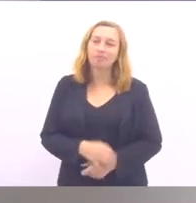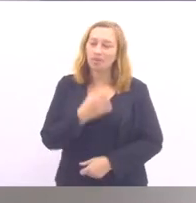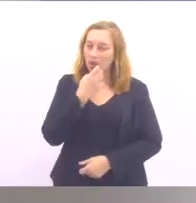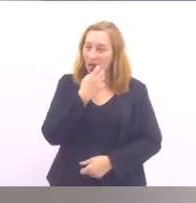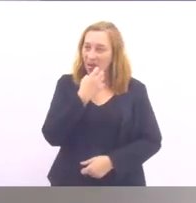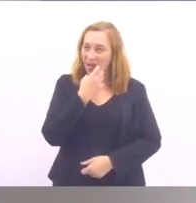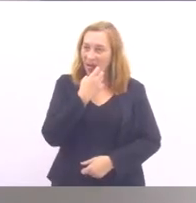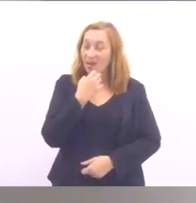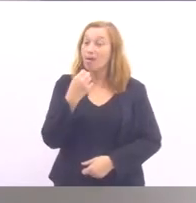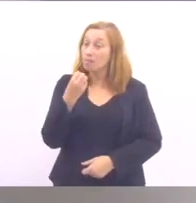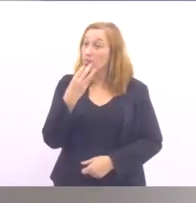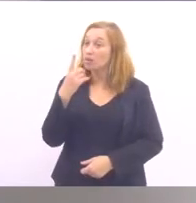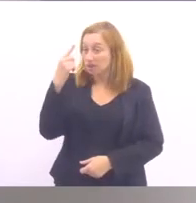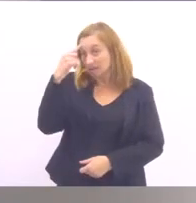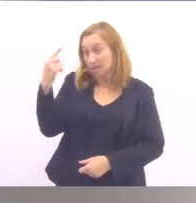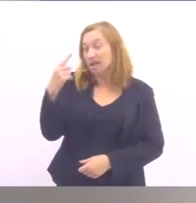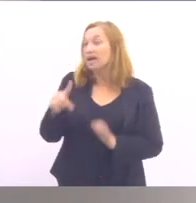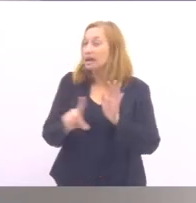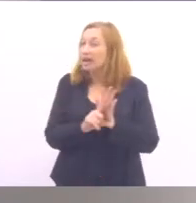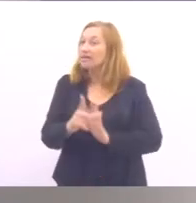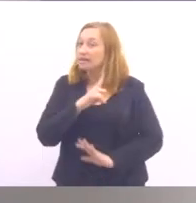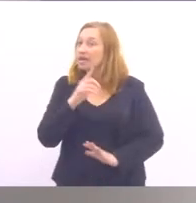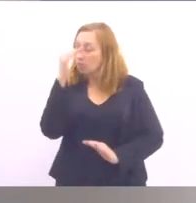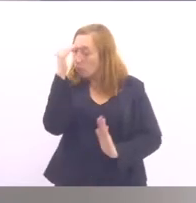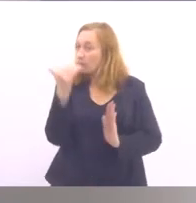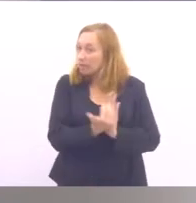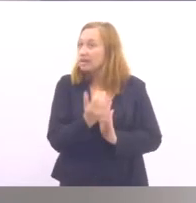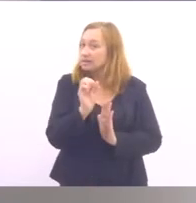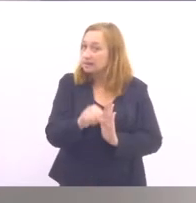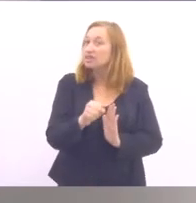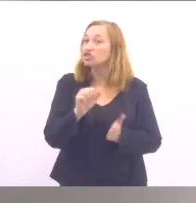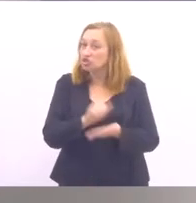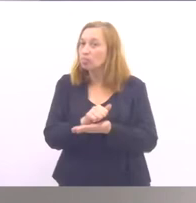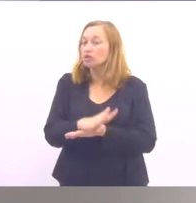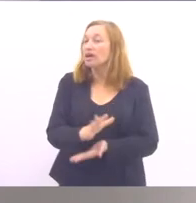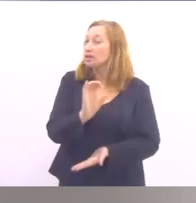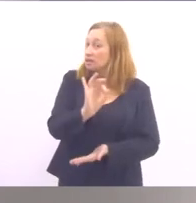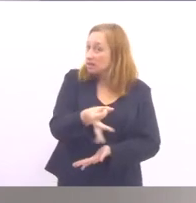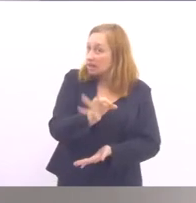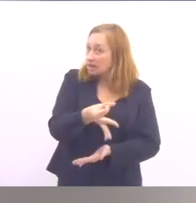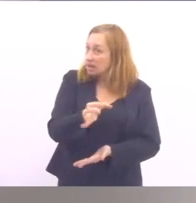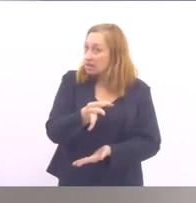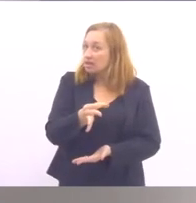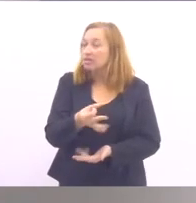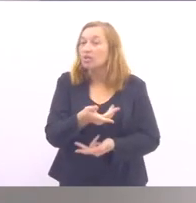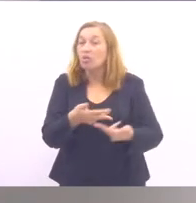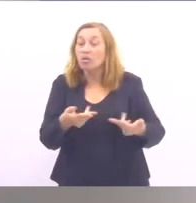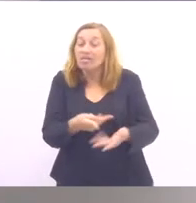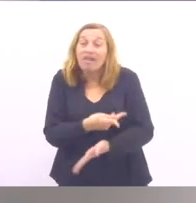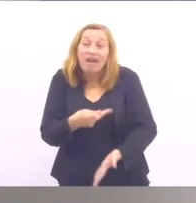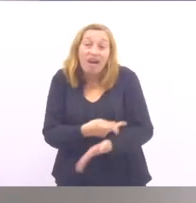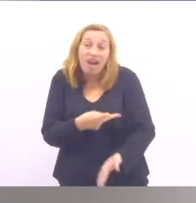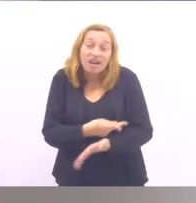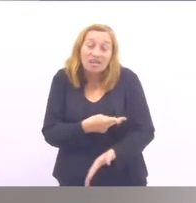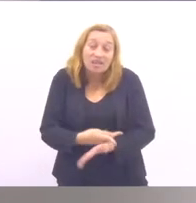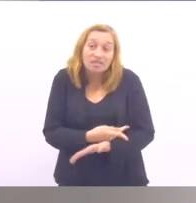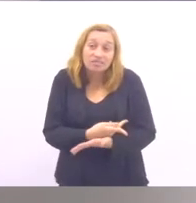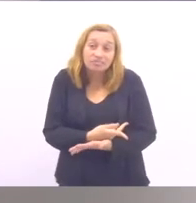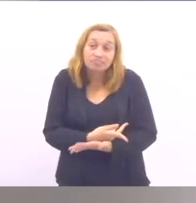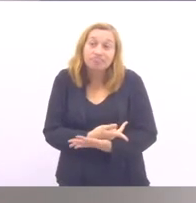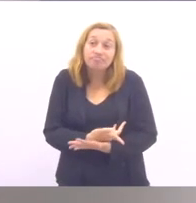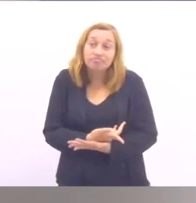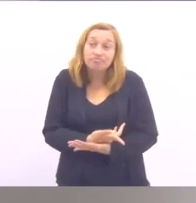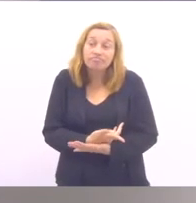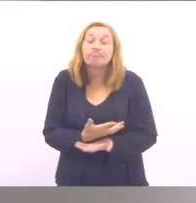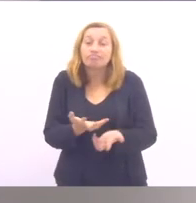Você tem uma boa ideia, tem uma lei, eles têm que cumprir, já foram multados por causa disso. Já fizeram uma coisa que não deu certo, já fizeram outra.